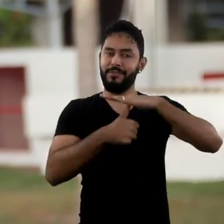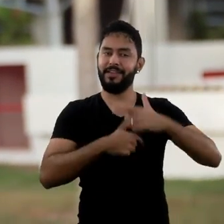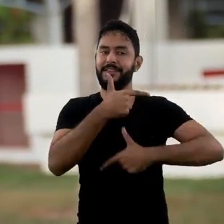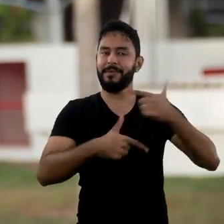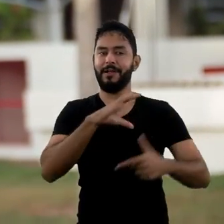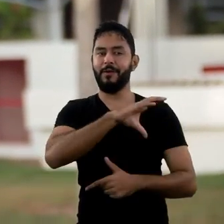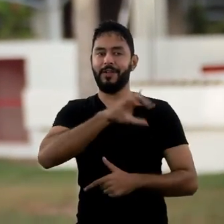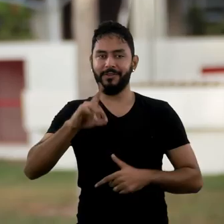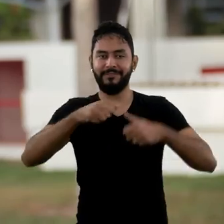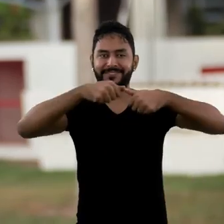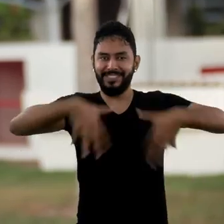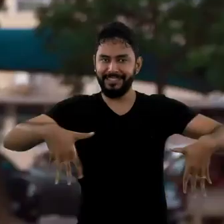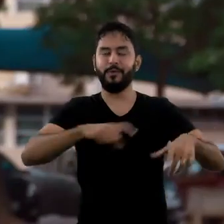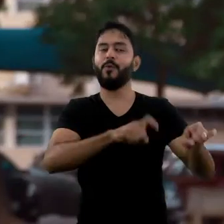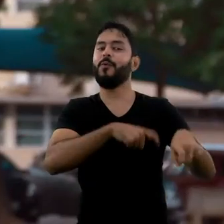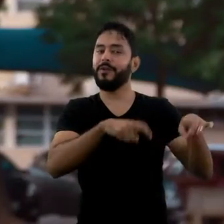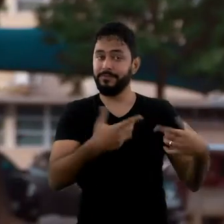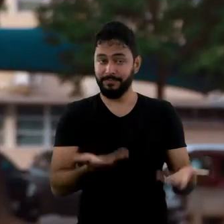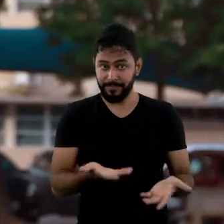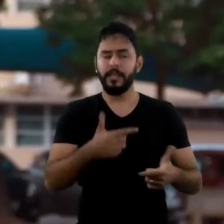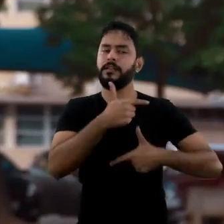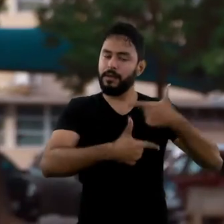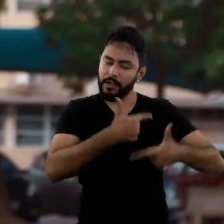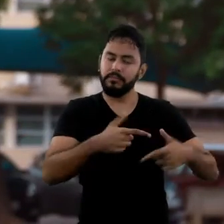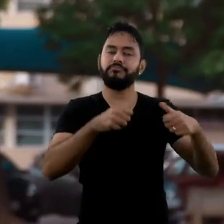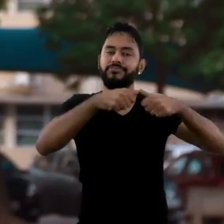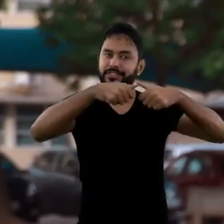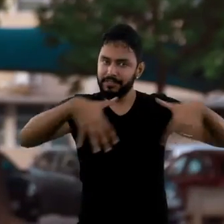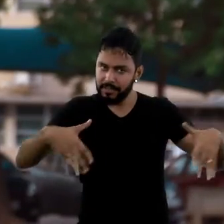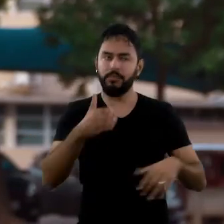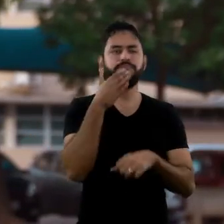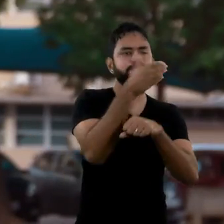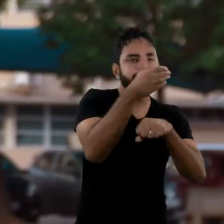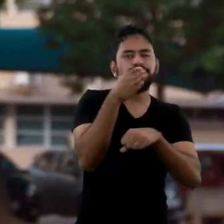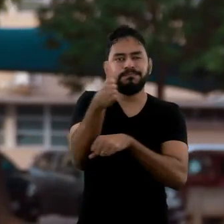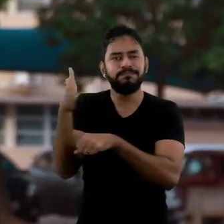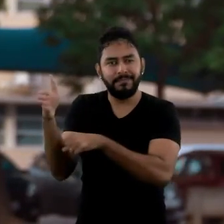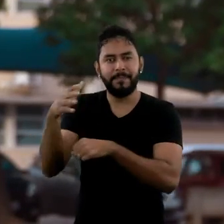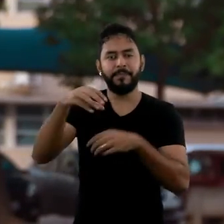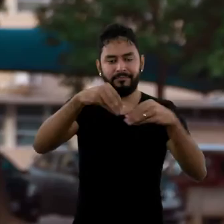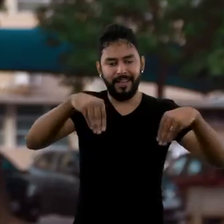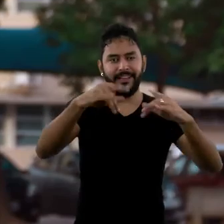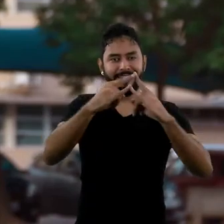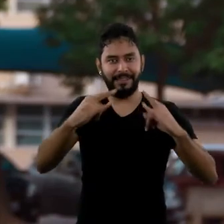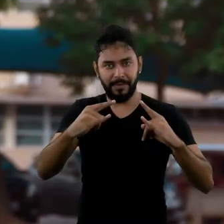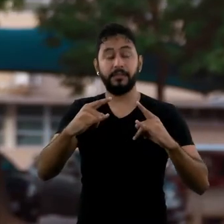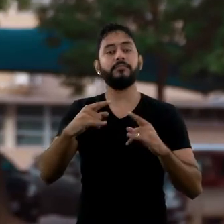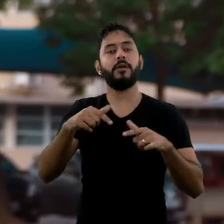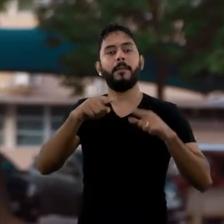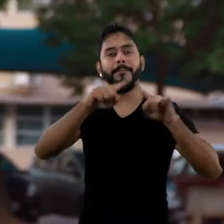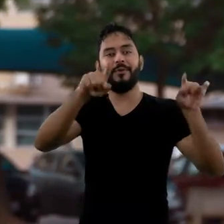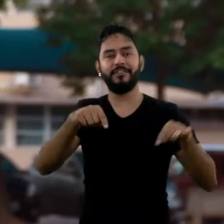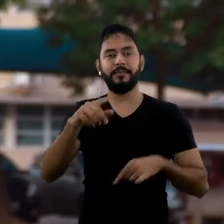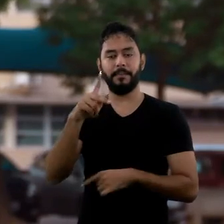como coordenadora de extensão rural, ainda trabalhando com extensão, ainda indo para os assentamentos, através do projeto PIBEX,